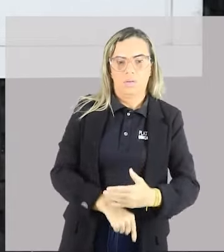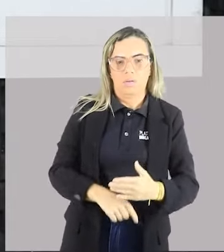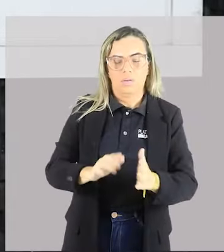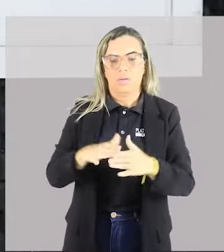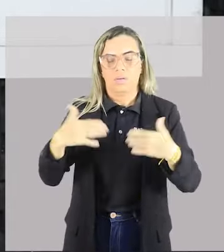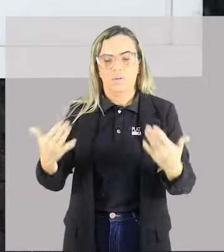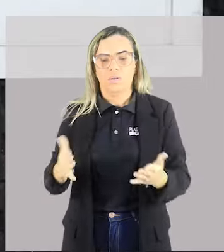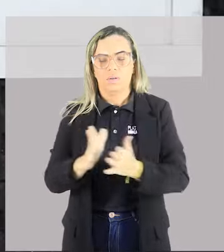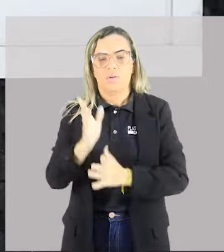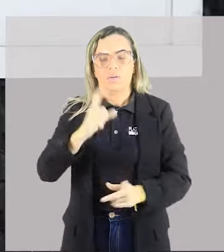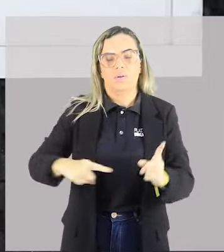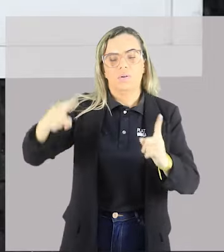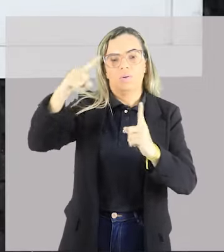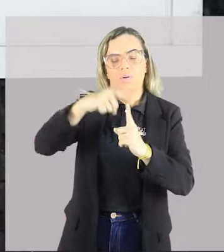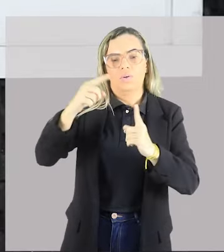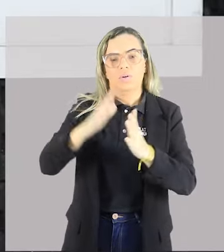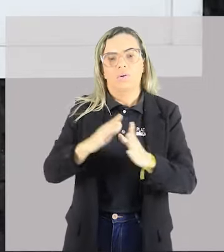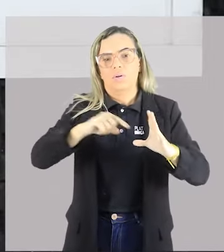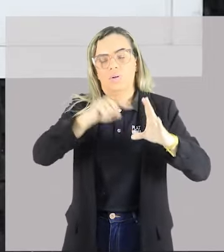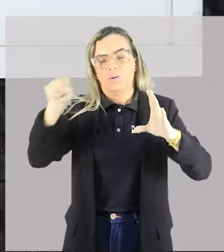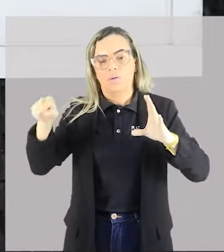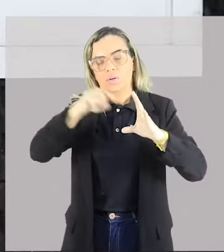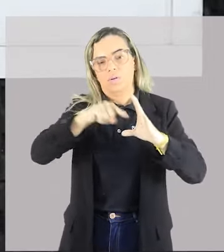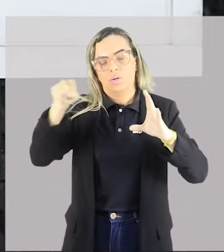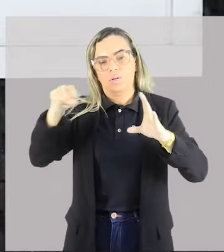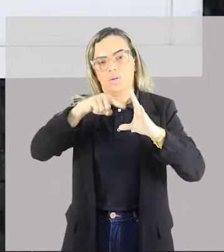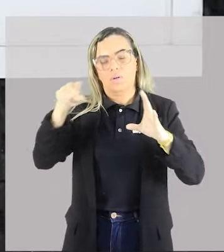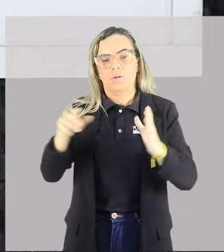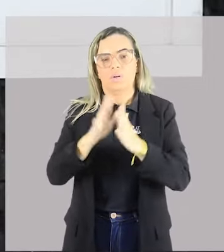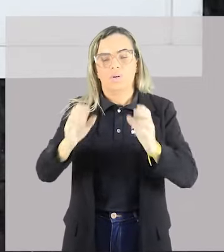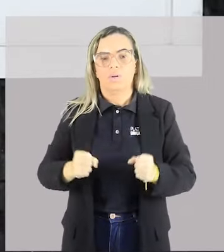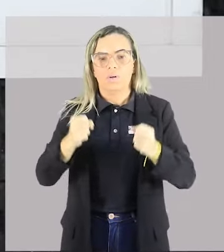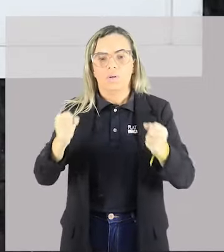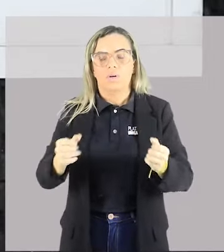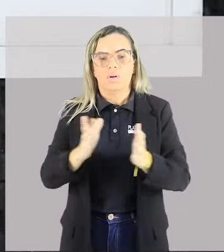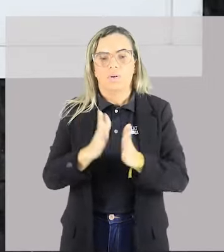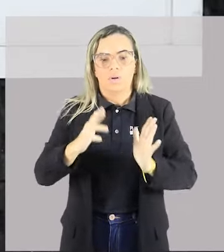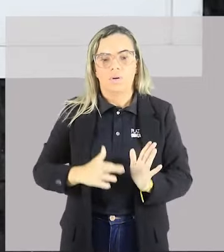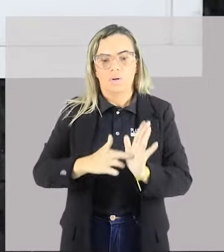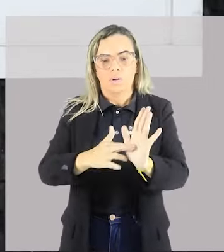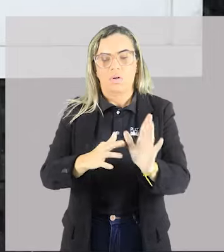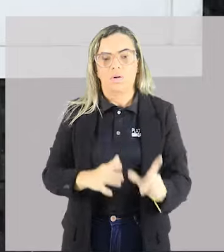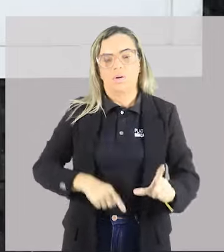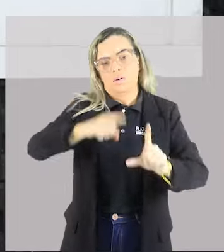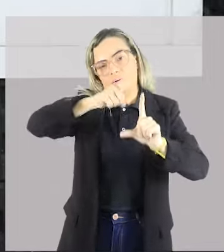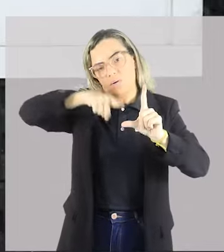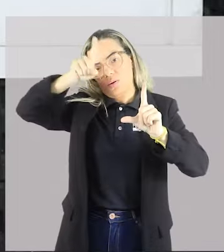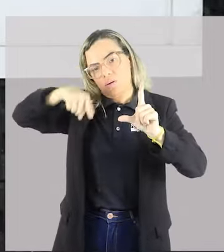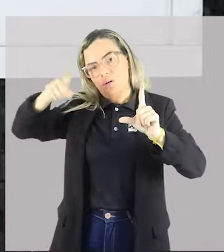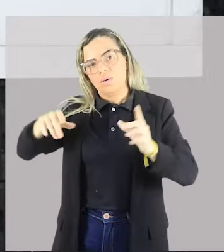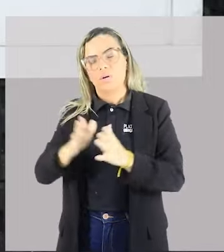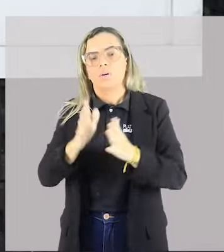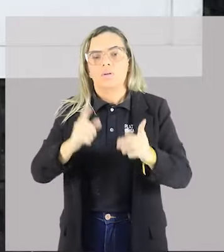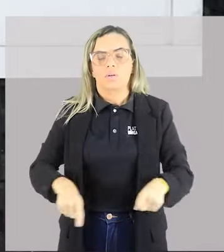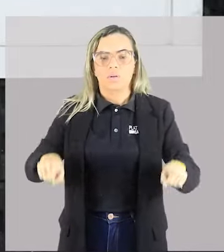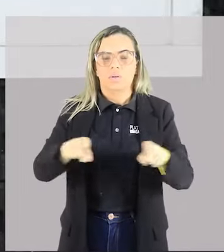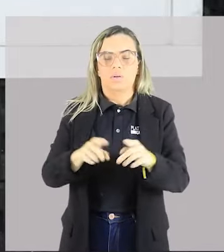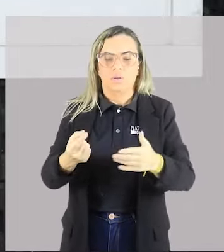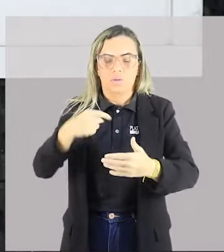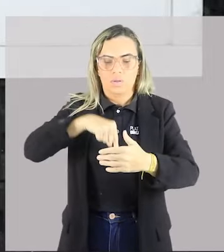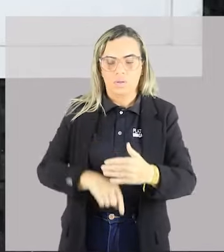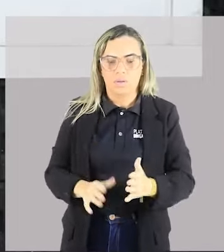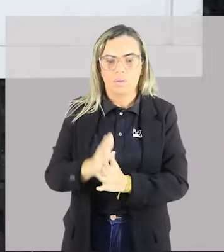Depois a gente vai ver os tipos de função a gente vai ver que uma função pode ser representada por um gráfico né então a gente vai aprofundar mas